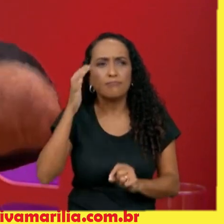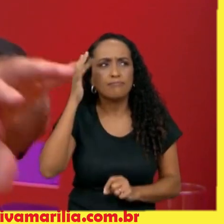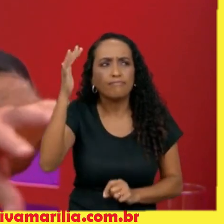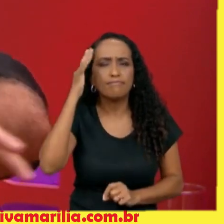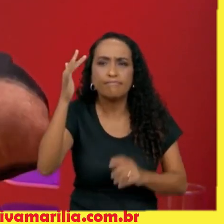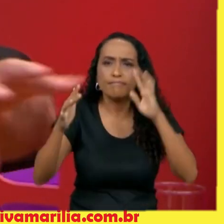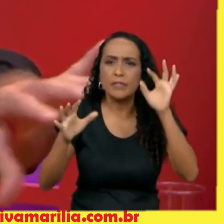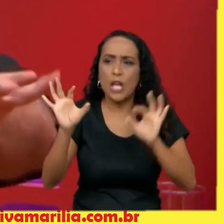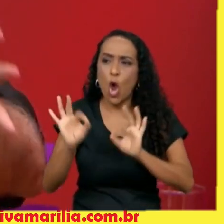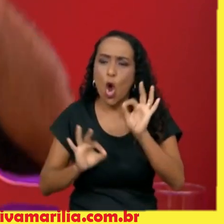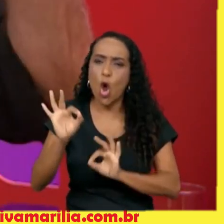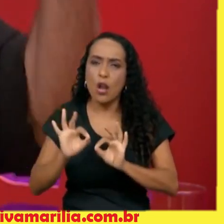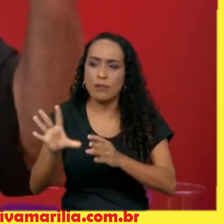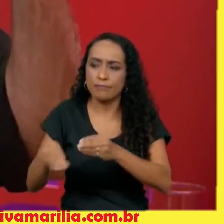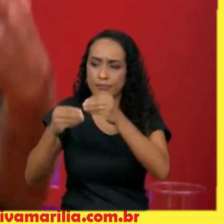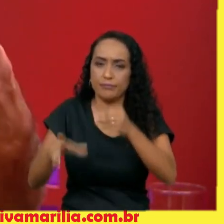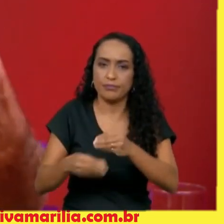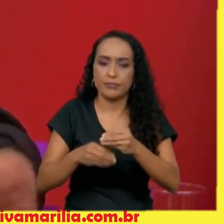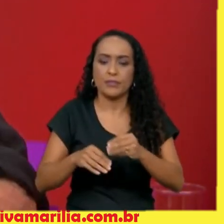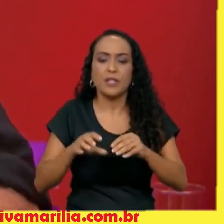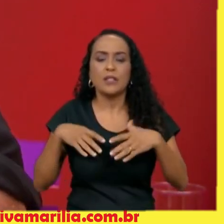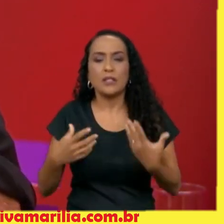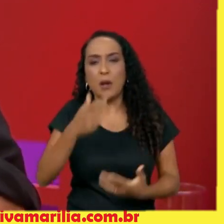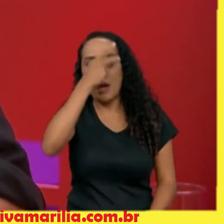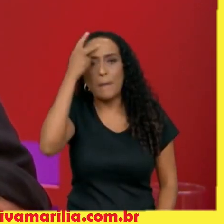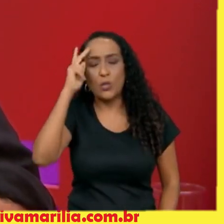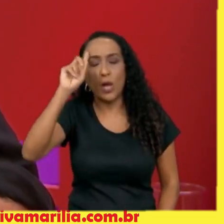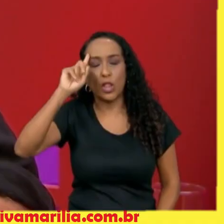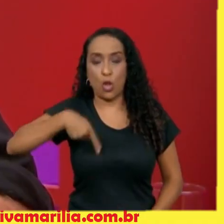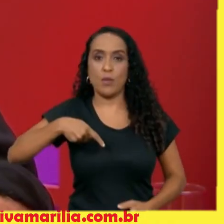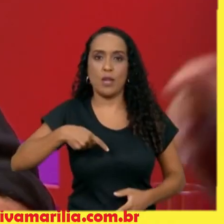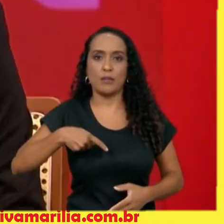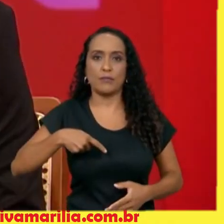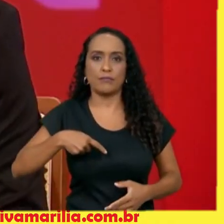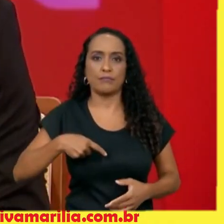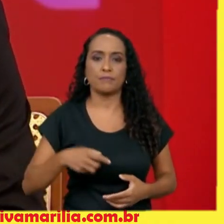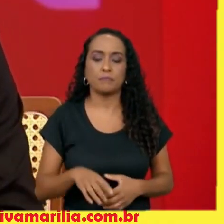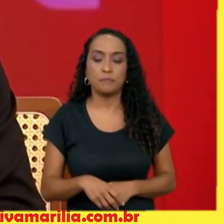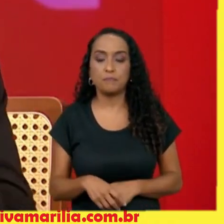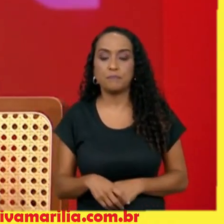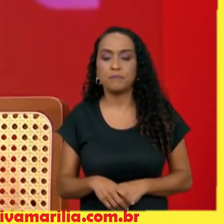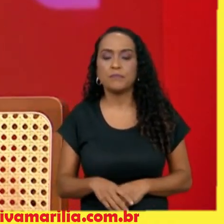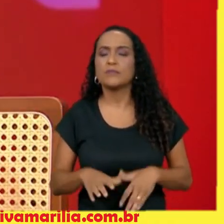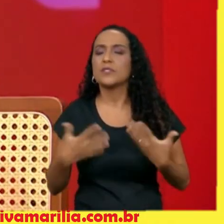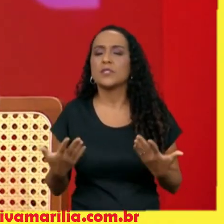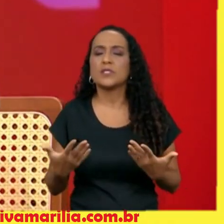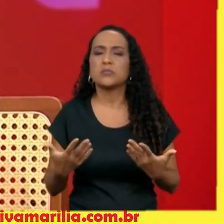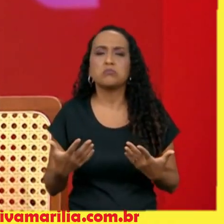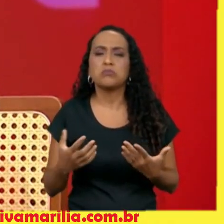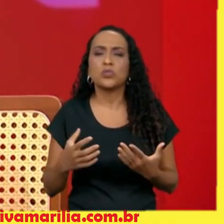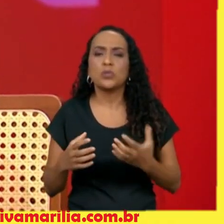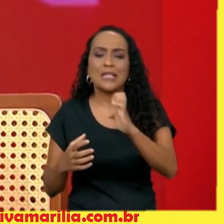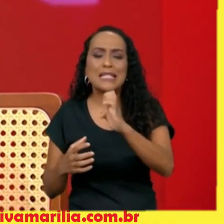são montadas e tal, e o cara é completamente dominado por elas. Perfeito. Onde entra a esquerda nisso,